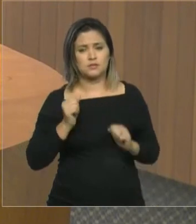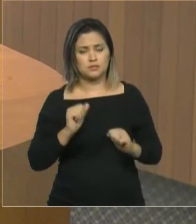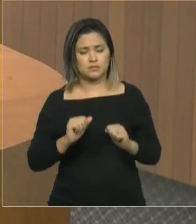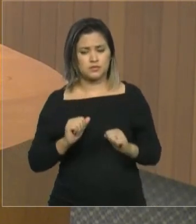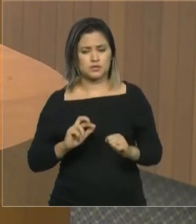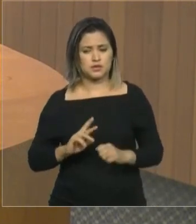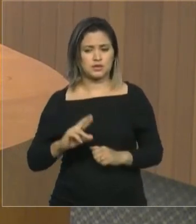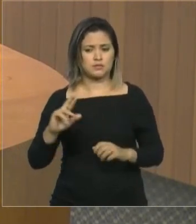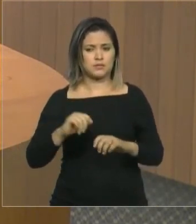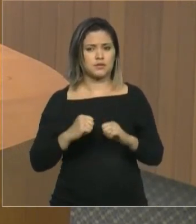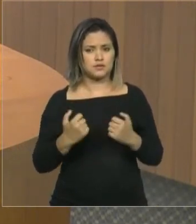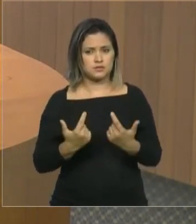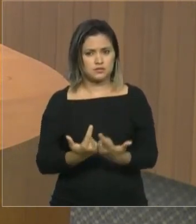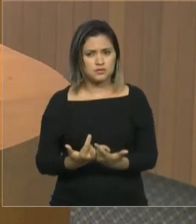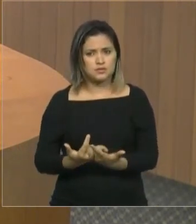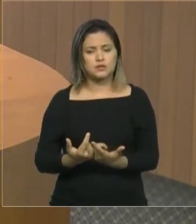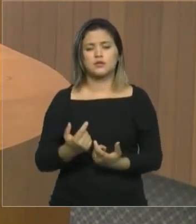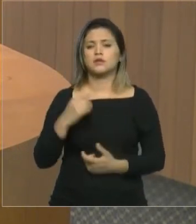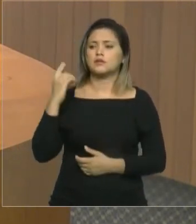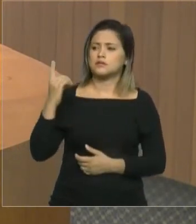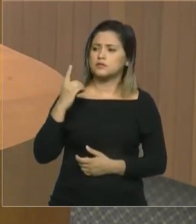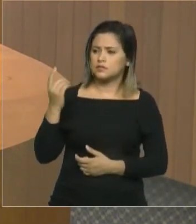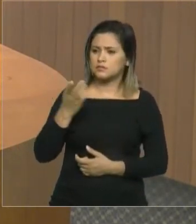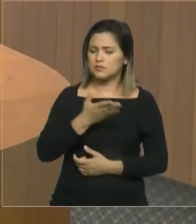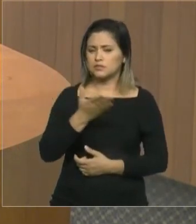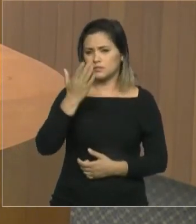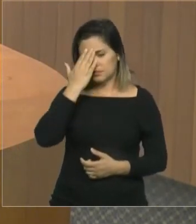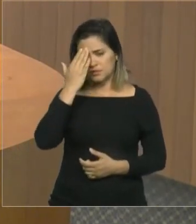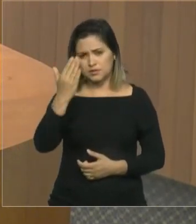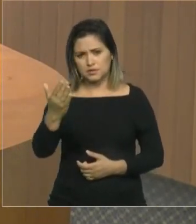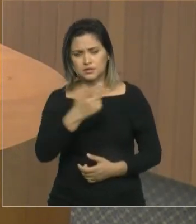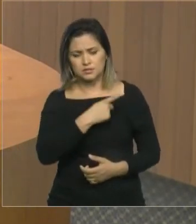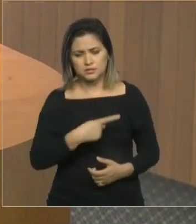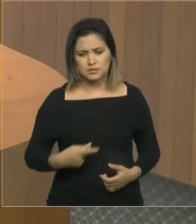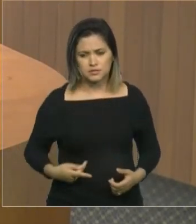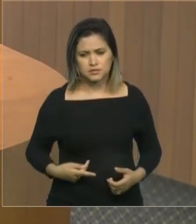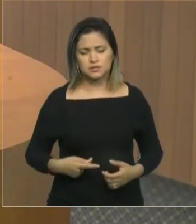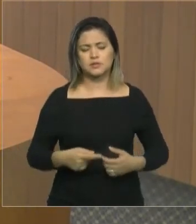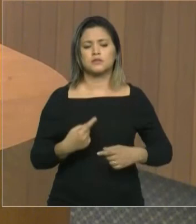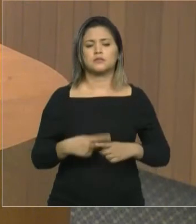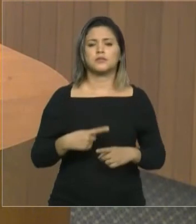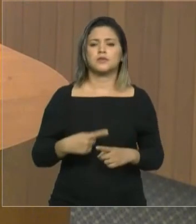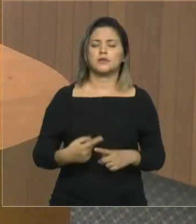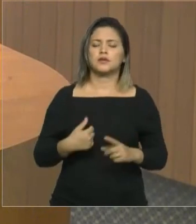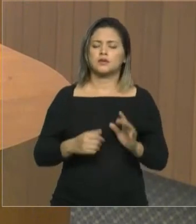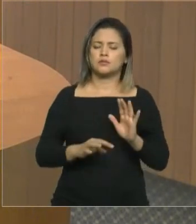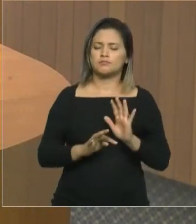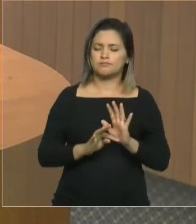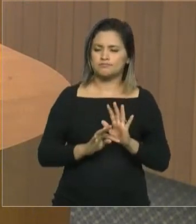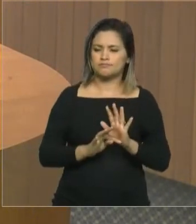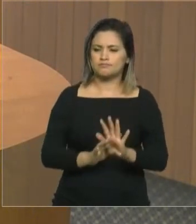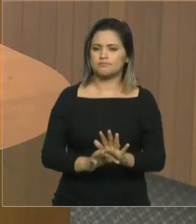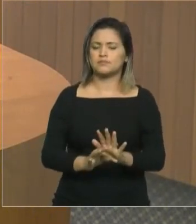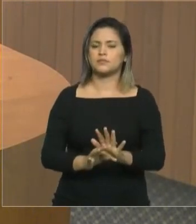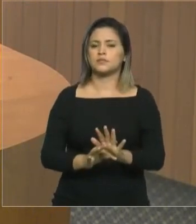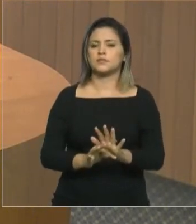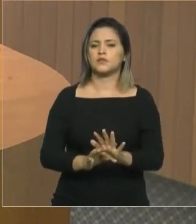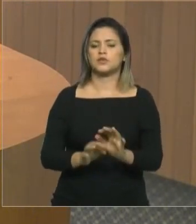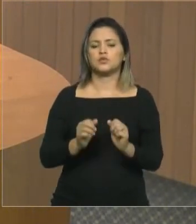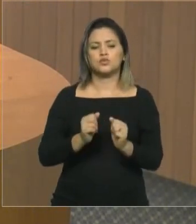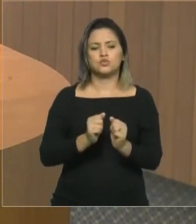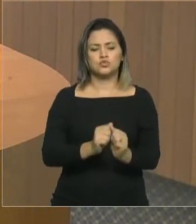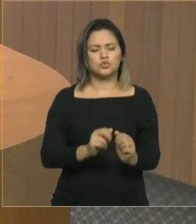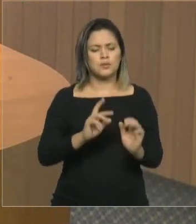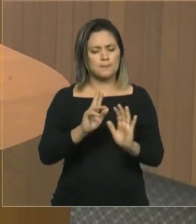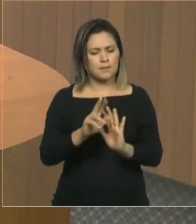Assembleia, os colegas parlamentares, agradeço ao presidente da Casa pela oportunidade de ter testemunhado junto a diversos servidores da área da